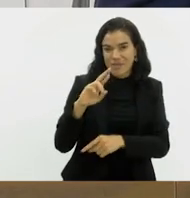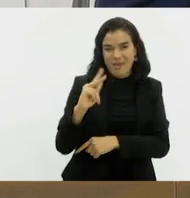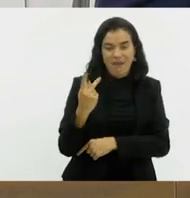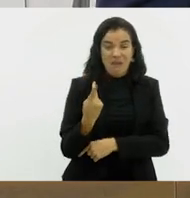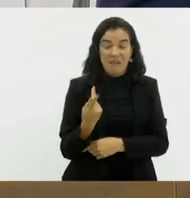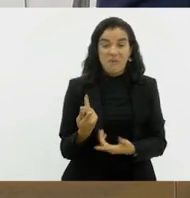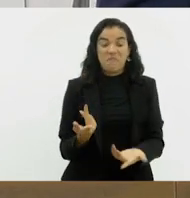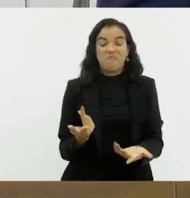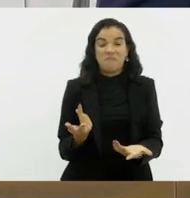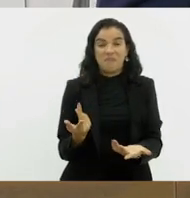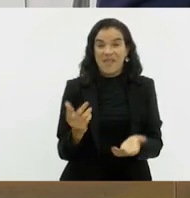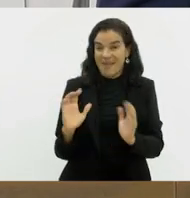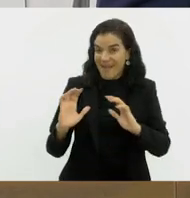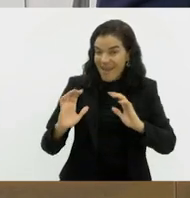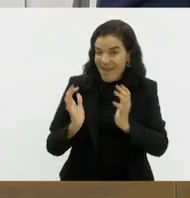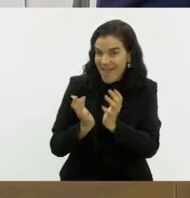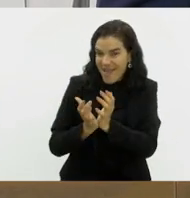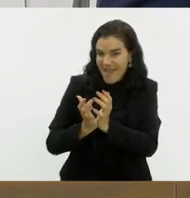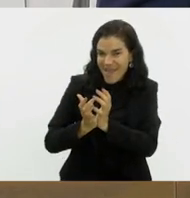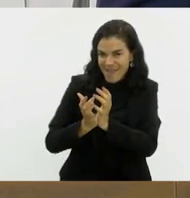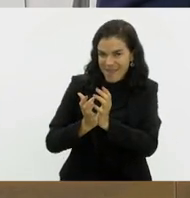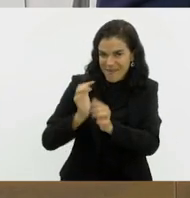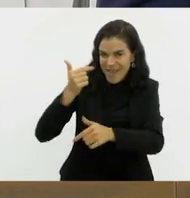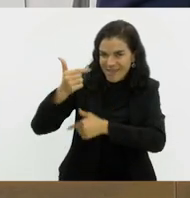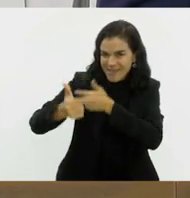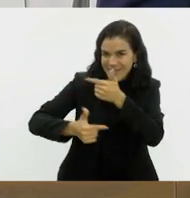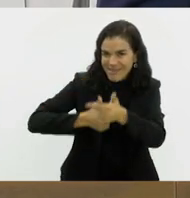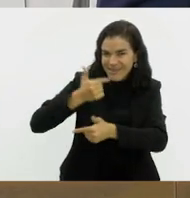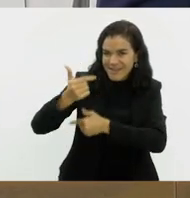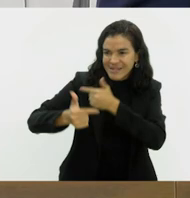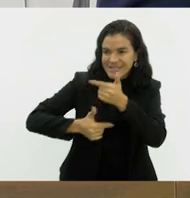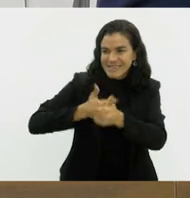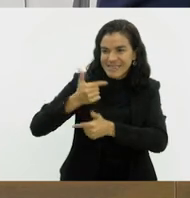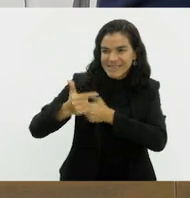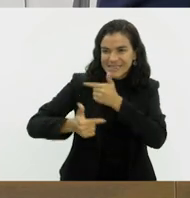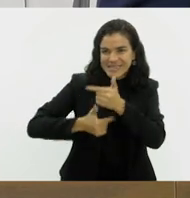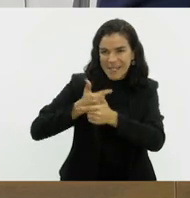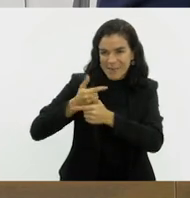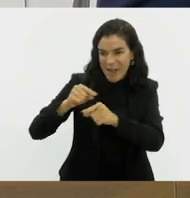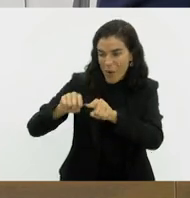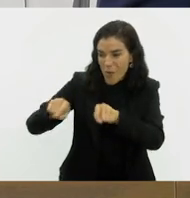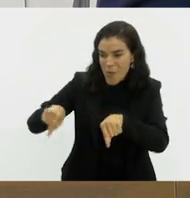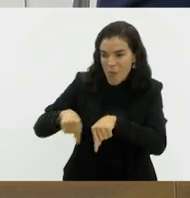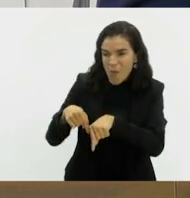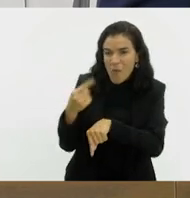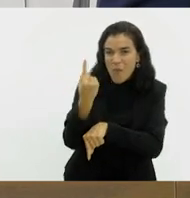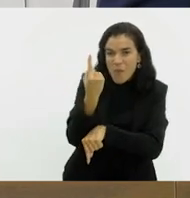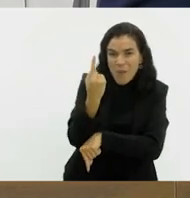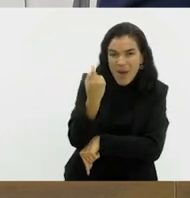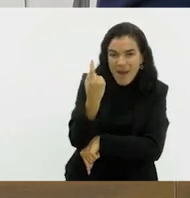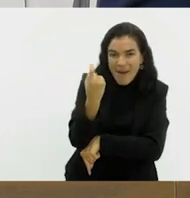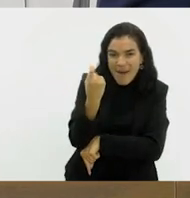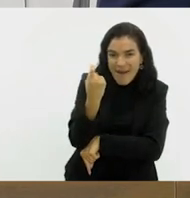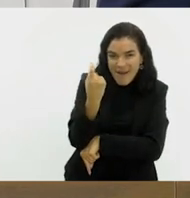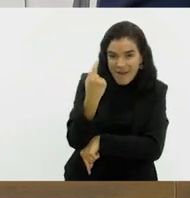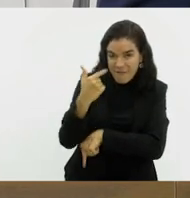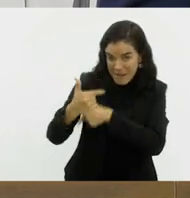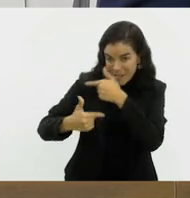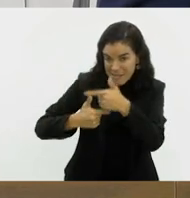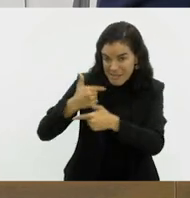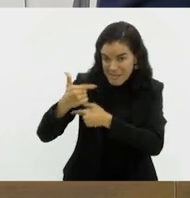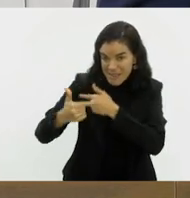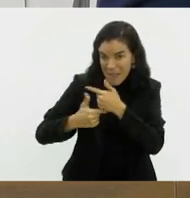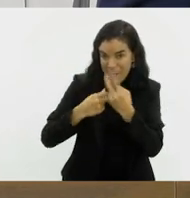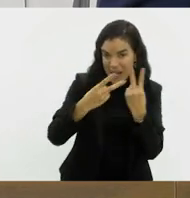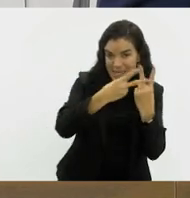essa equipe não vai rodar nessa sala de triagem. Né? Não é. Ela vai rodar nas celas? Essa